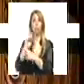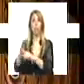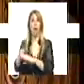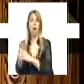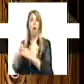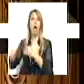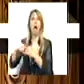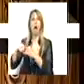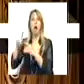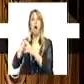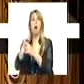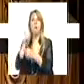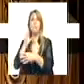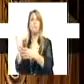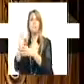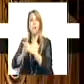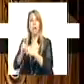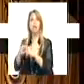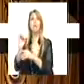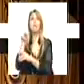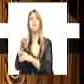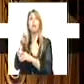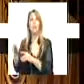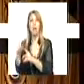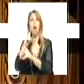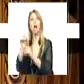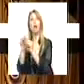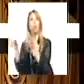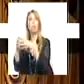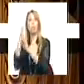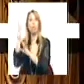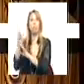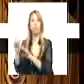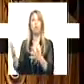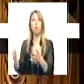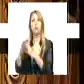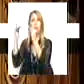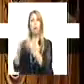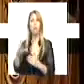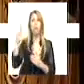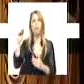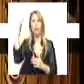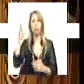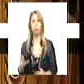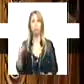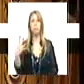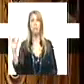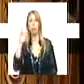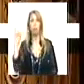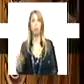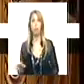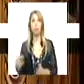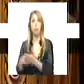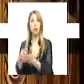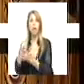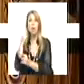isenção das mais-valias e os lucros transferidos para o estrangeiro, reduziram a participação social de 10% para 5% e aumentaram o prazo